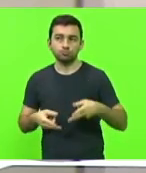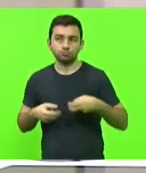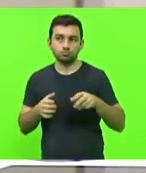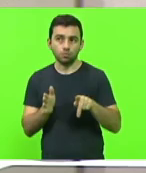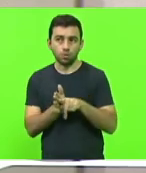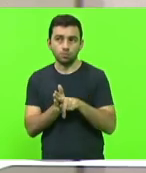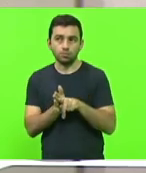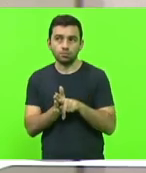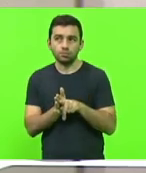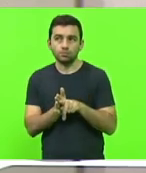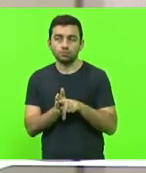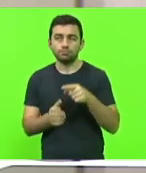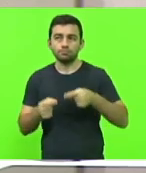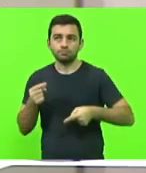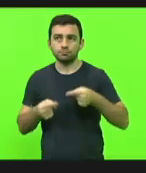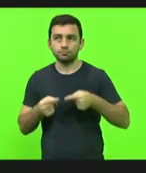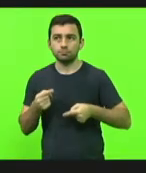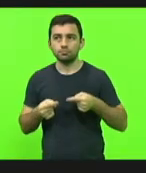discussão?